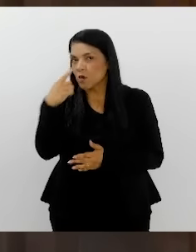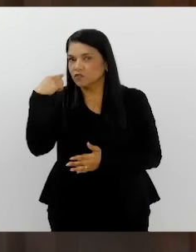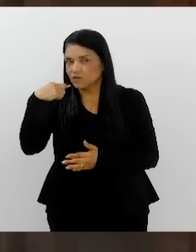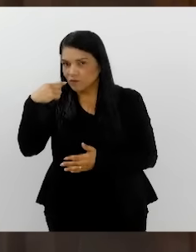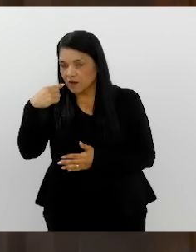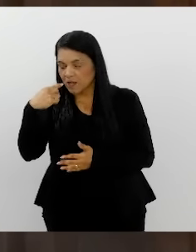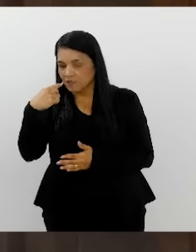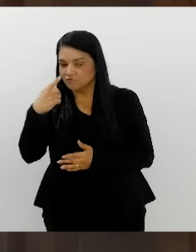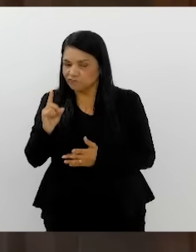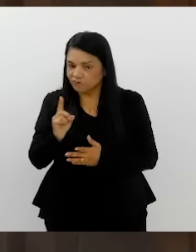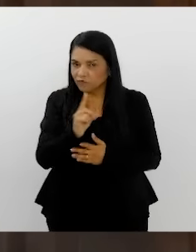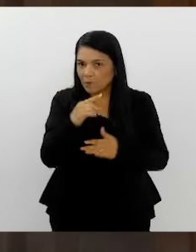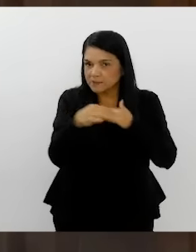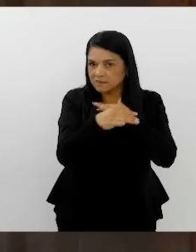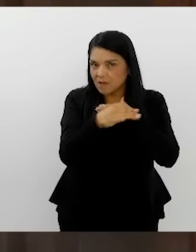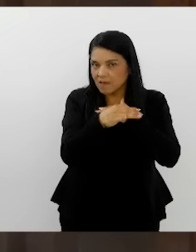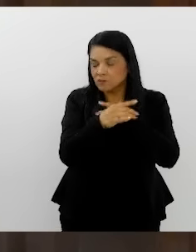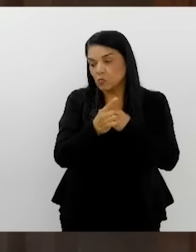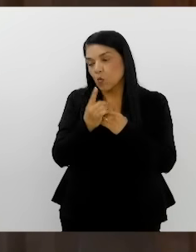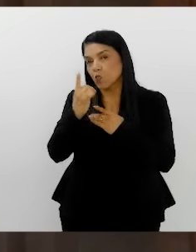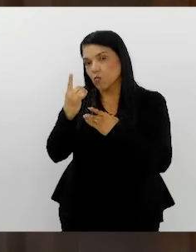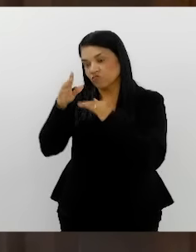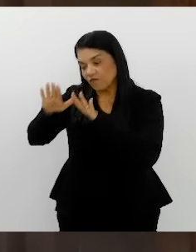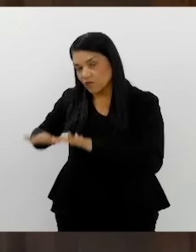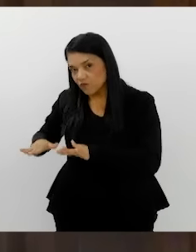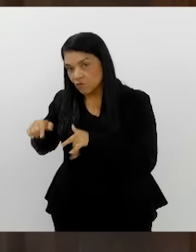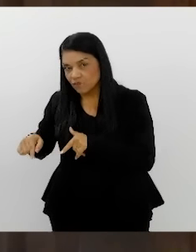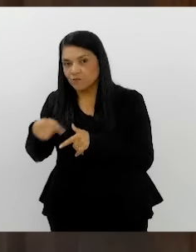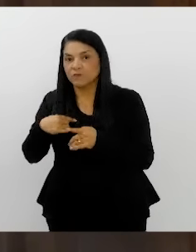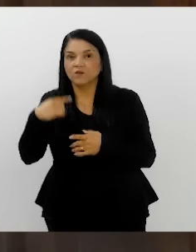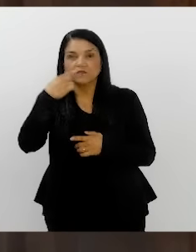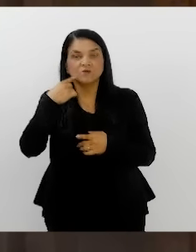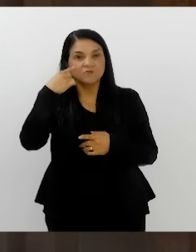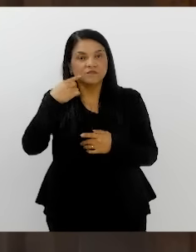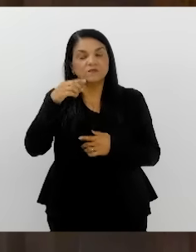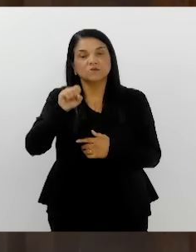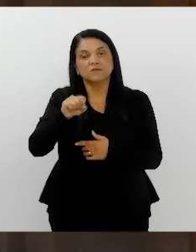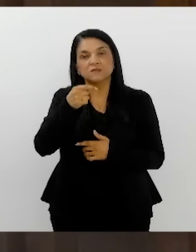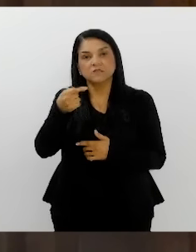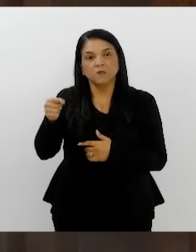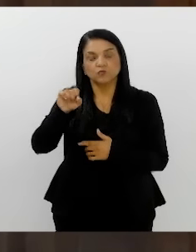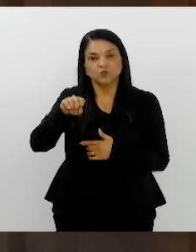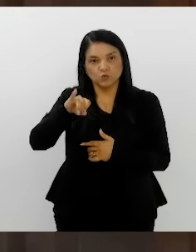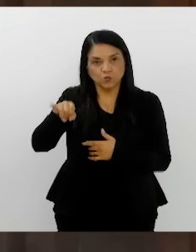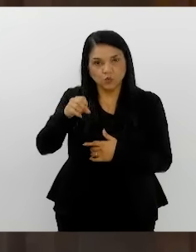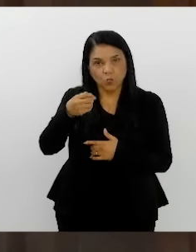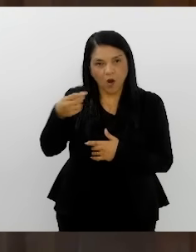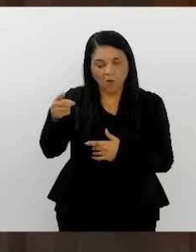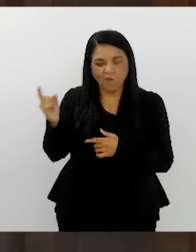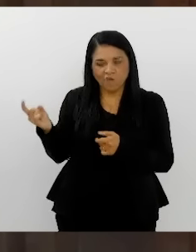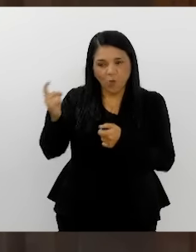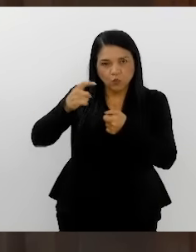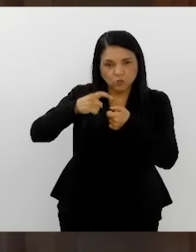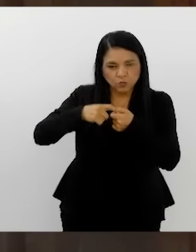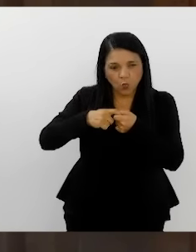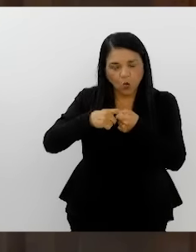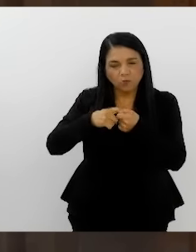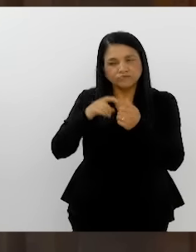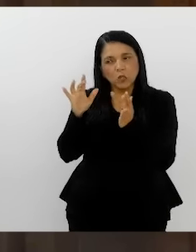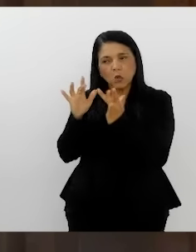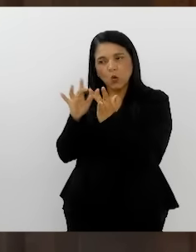em sua cidade. Quando o advogado que esteve com São João Maria Vianney voltou e esteve com seu